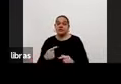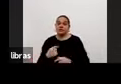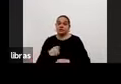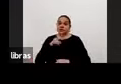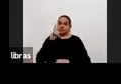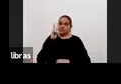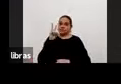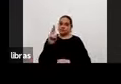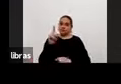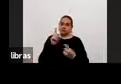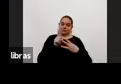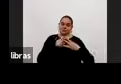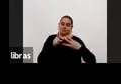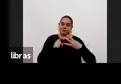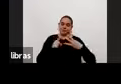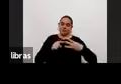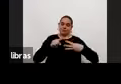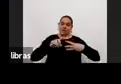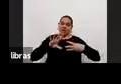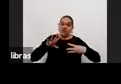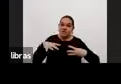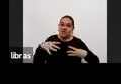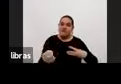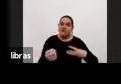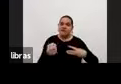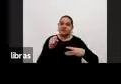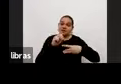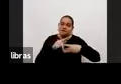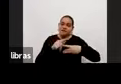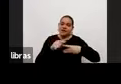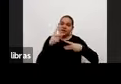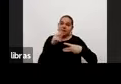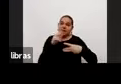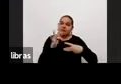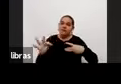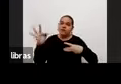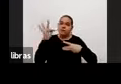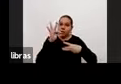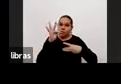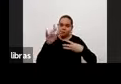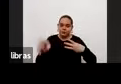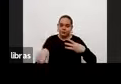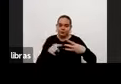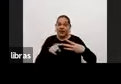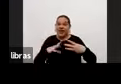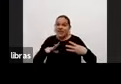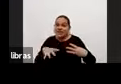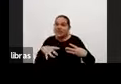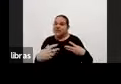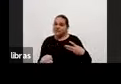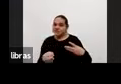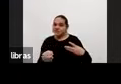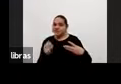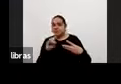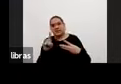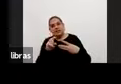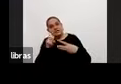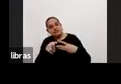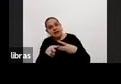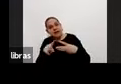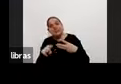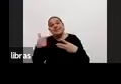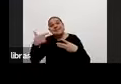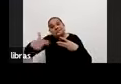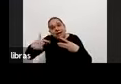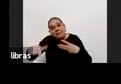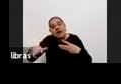tripé, defesa do emprego formal, defesa de, se não emprego, pelo menos trabalho